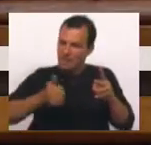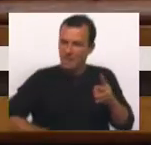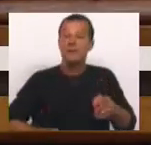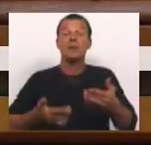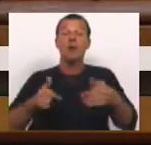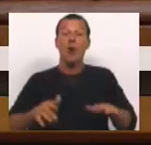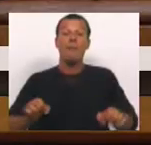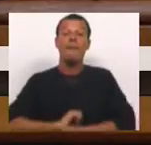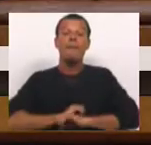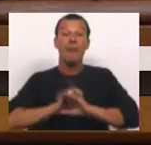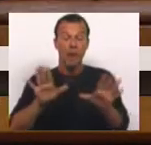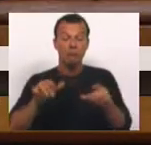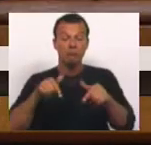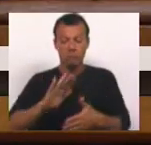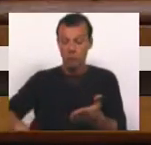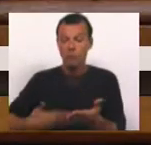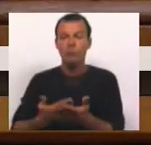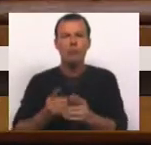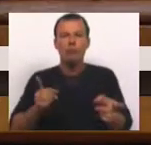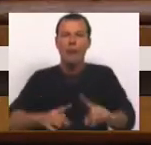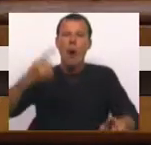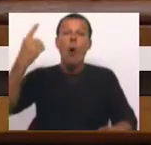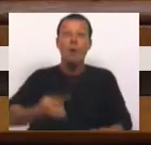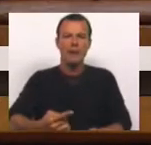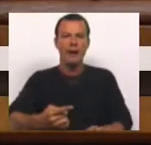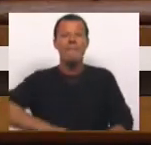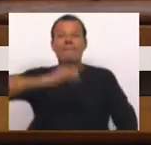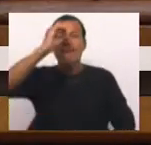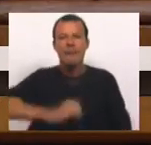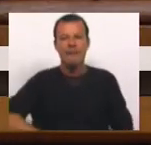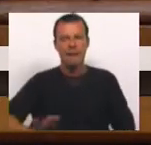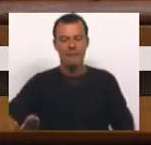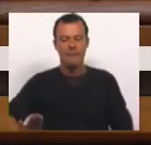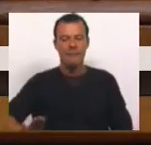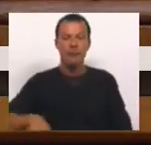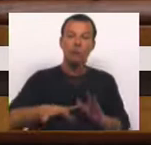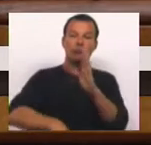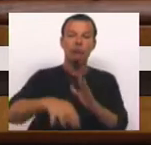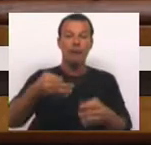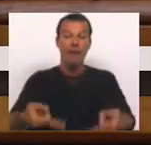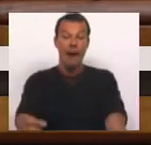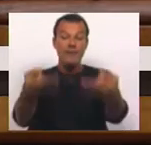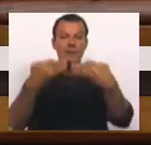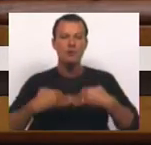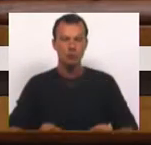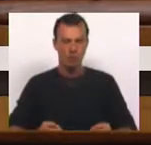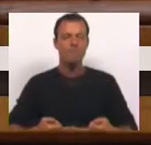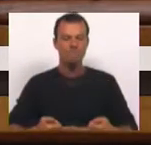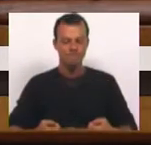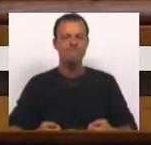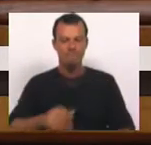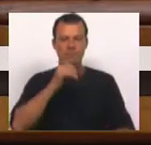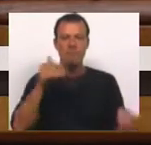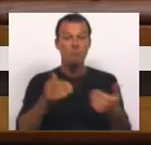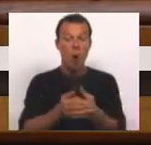claro que esta proposta não implica obrigar ninguém a escolher a antecipação da sua morte ou que